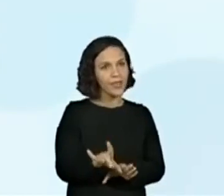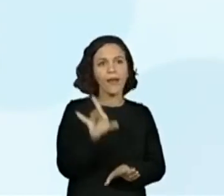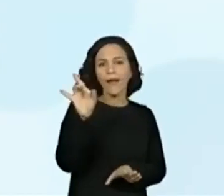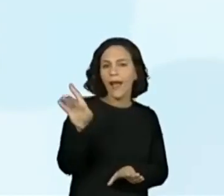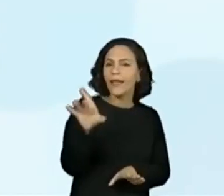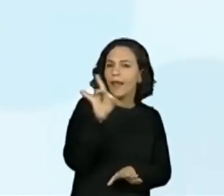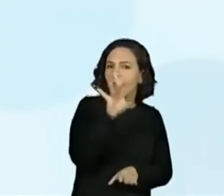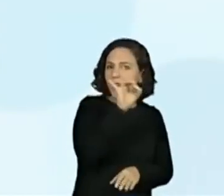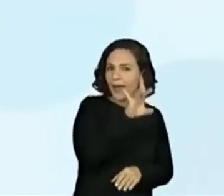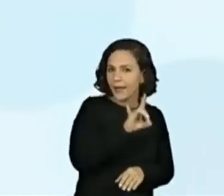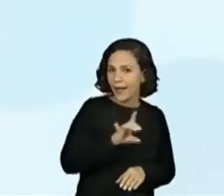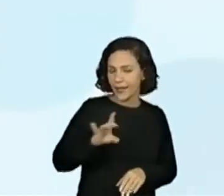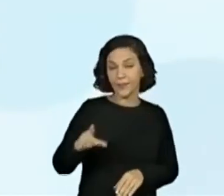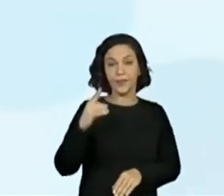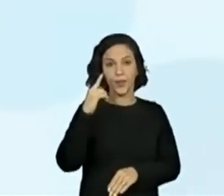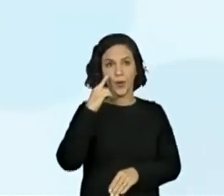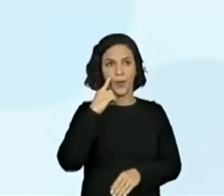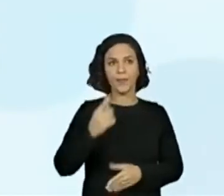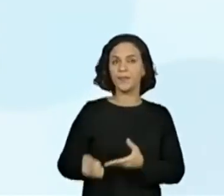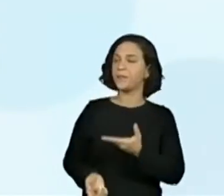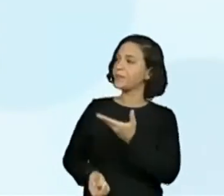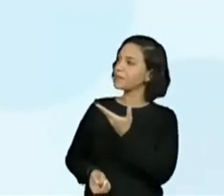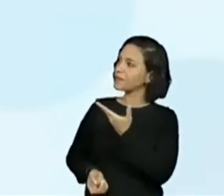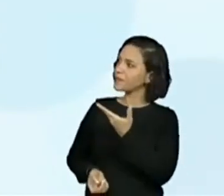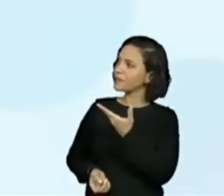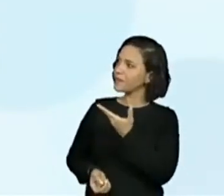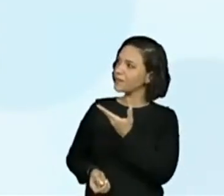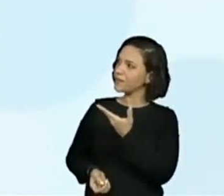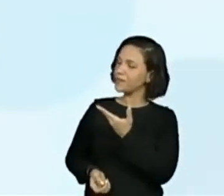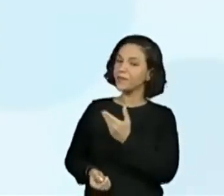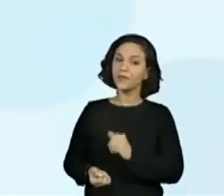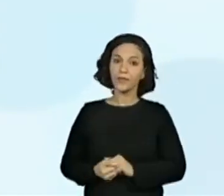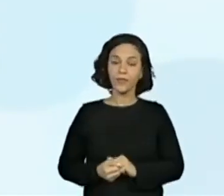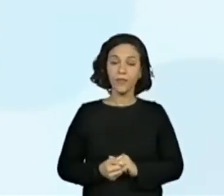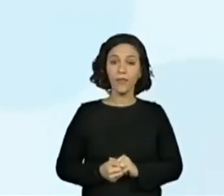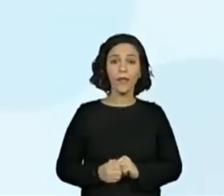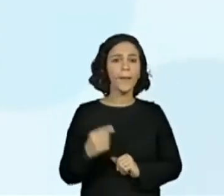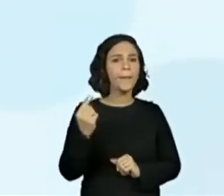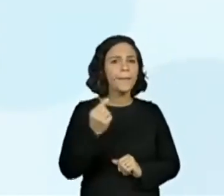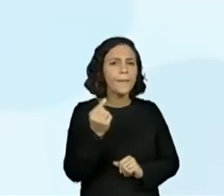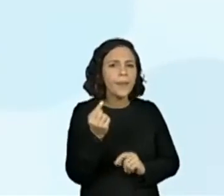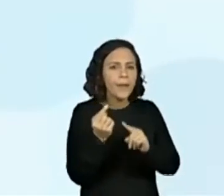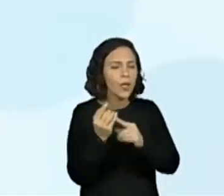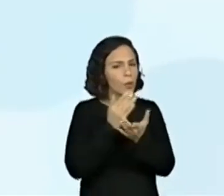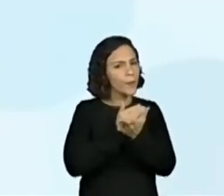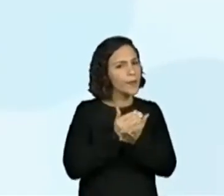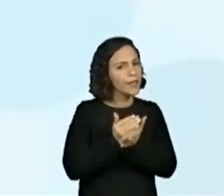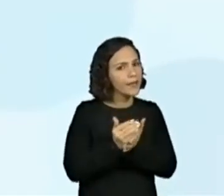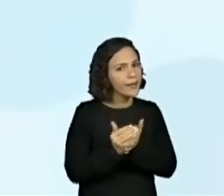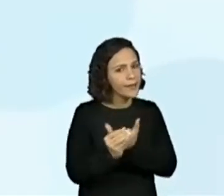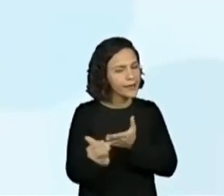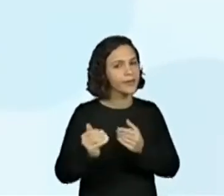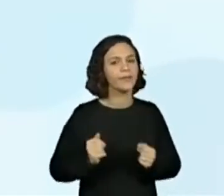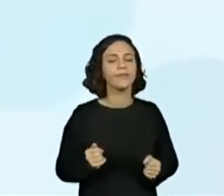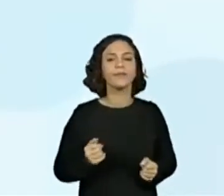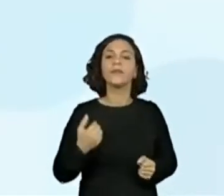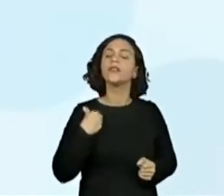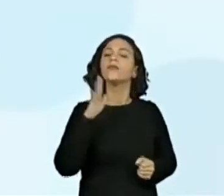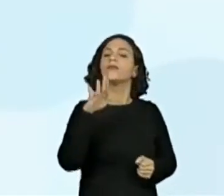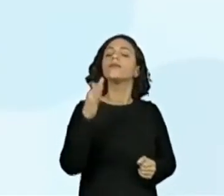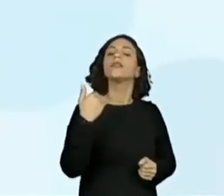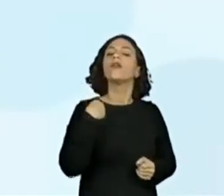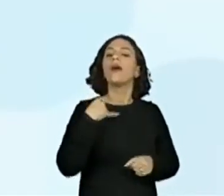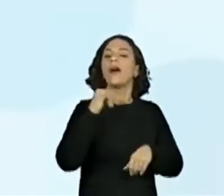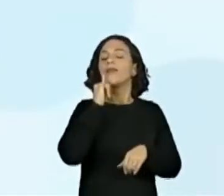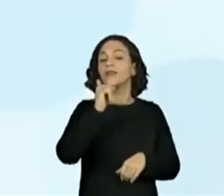cada operação? Então, nós temos uma primeira operação. E antes de nós começarmos a fazer, eu gostaria de chamar a atenção